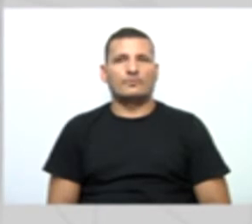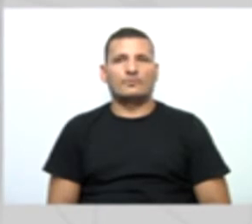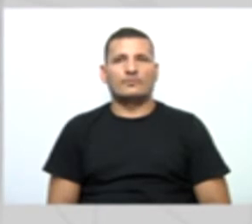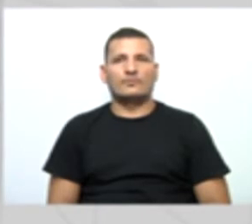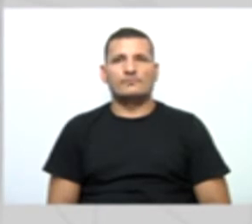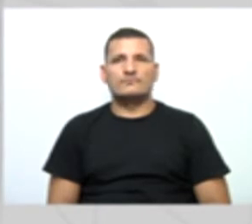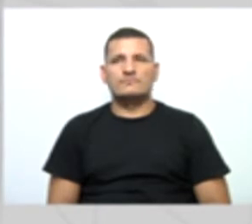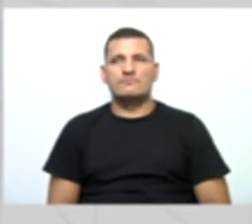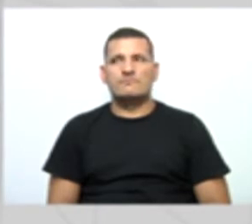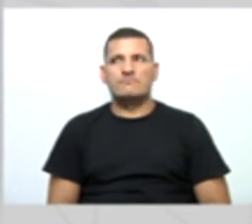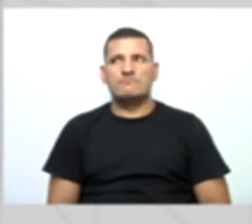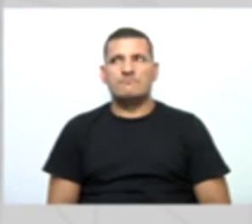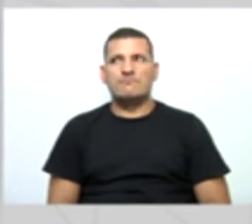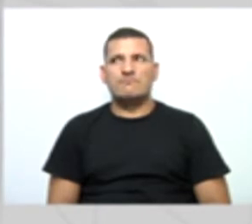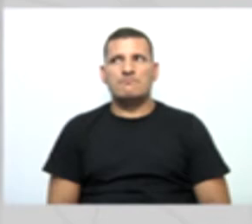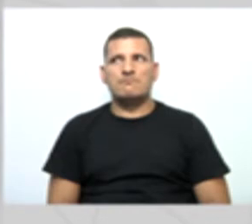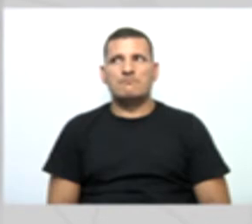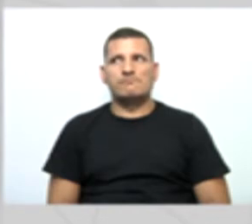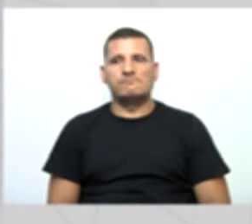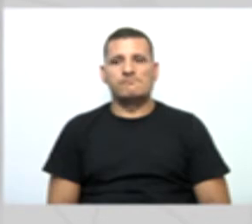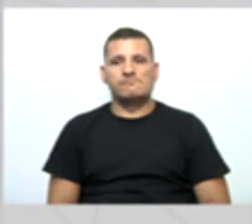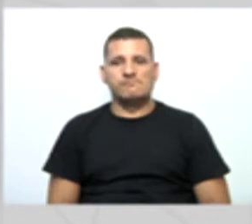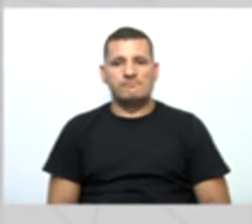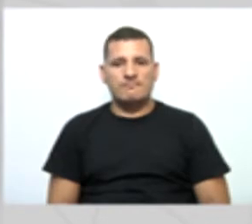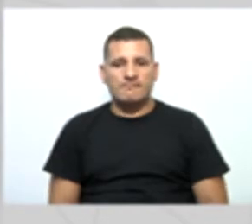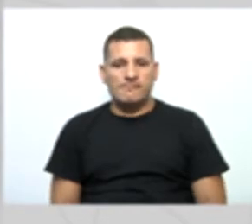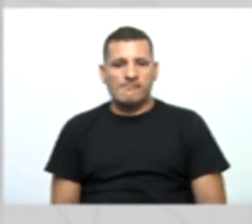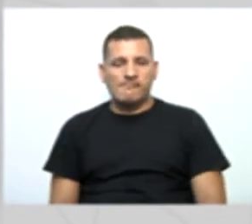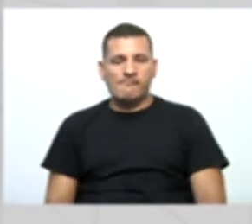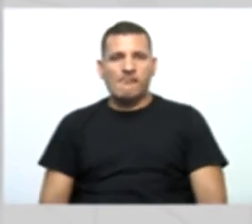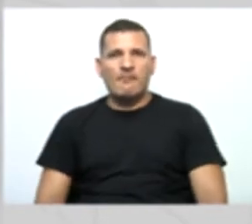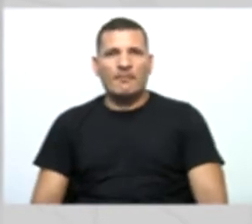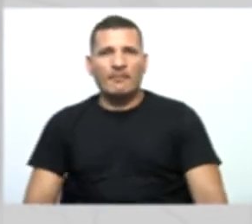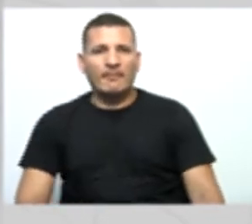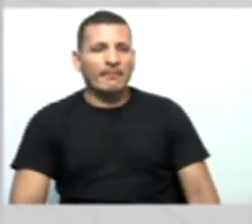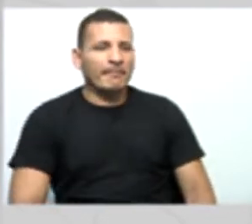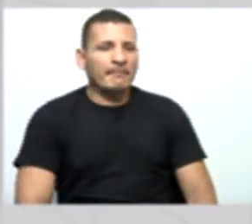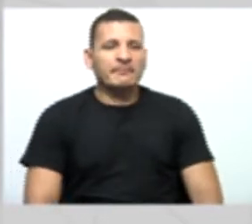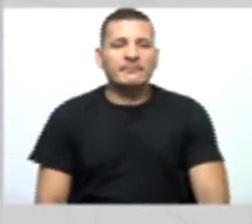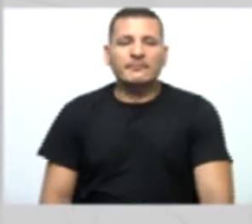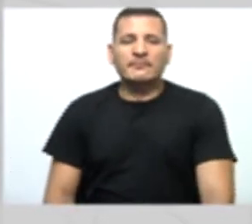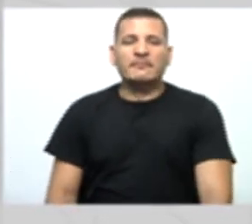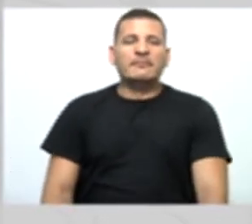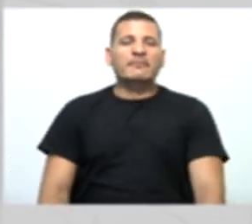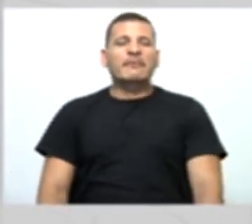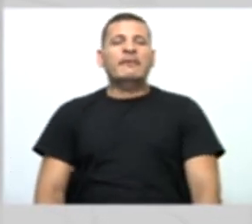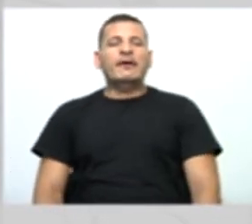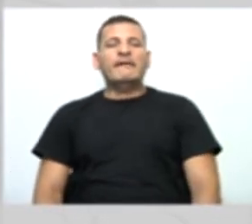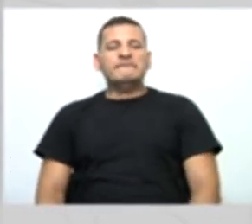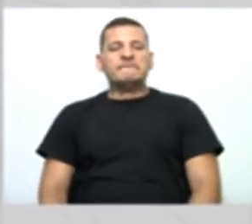Fazer uma tabelinha bem grande aqui. Vamos dividir em 3 partes, como nós fizemos anteriormente.